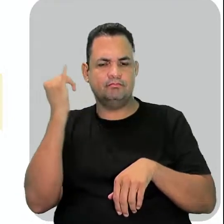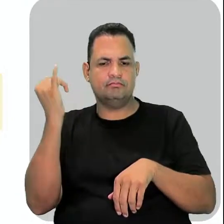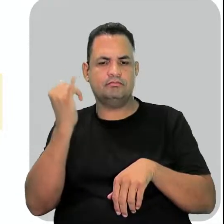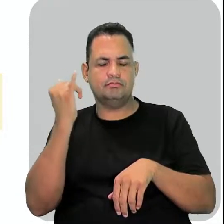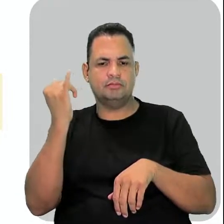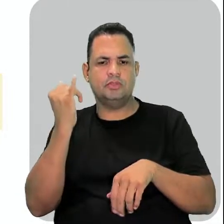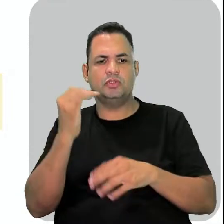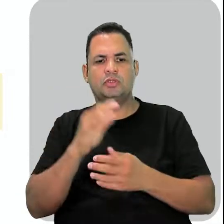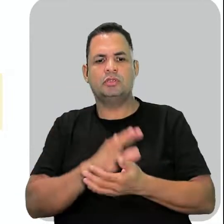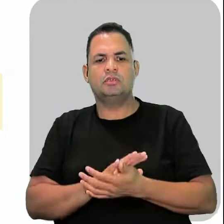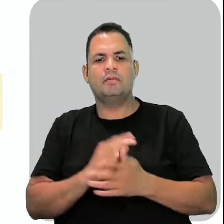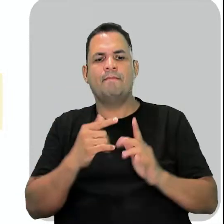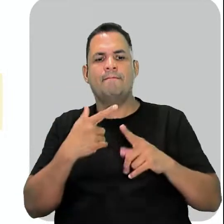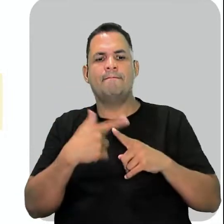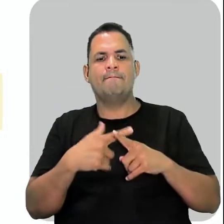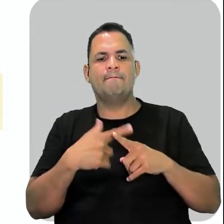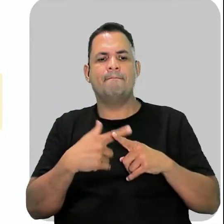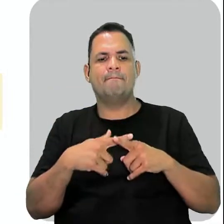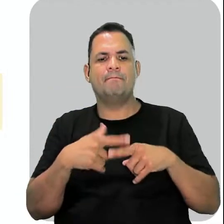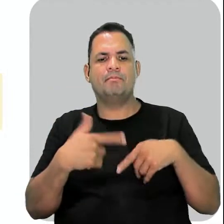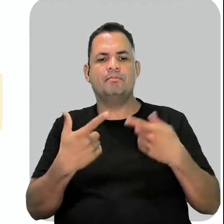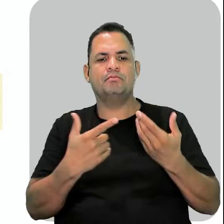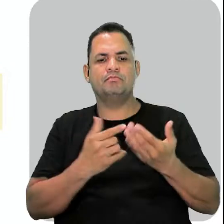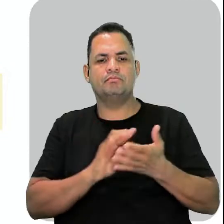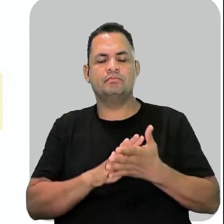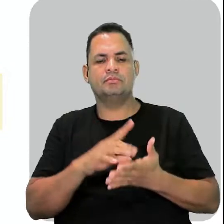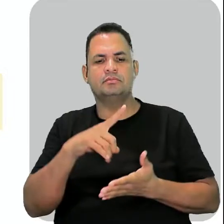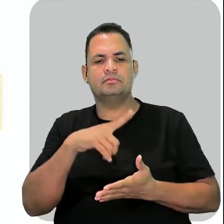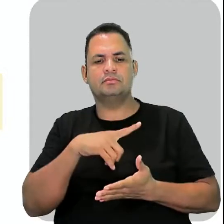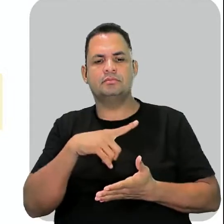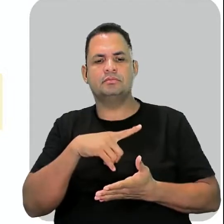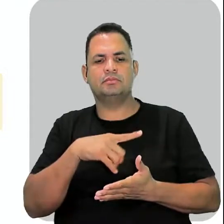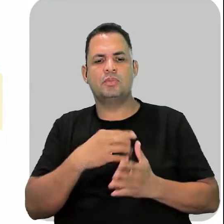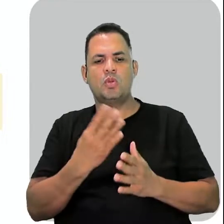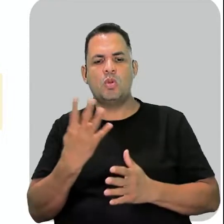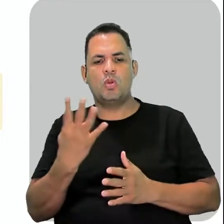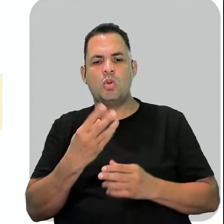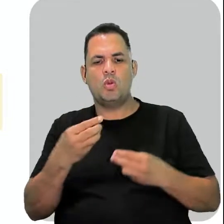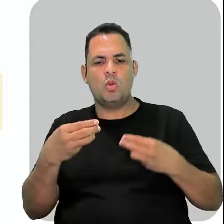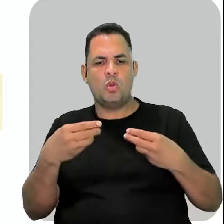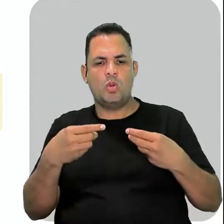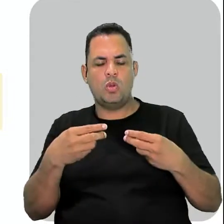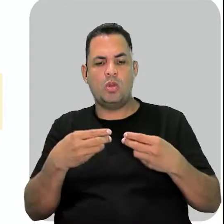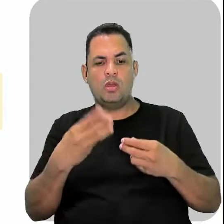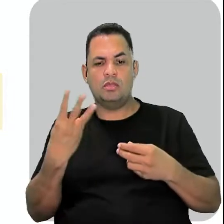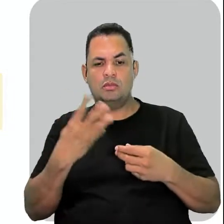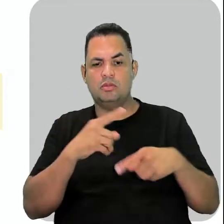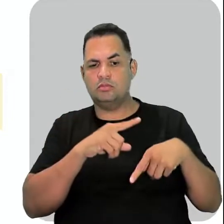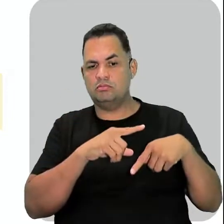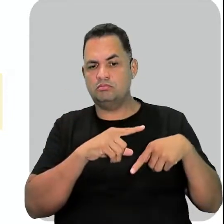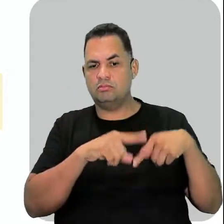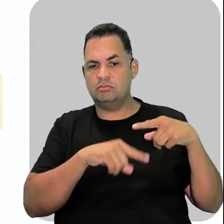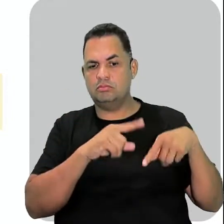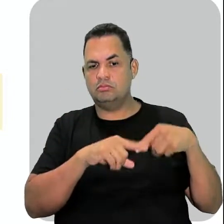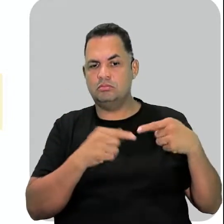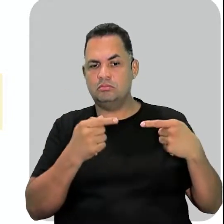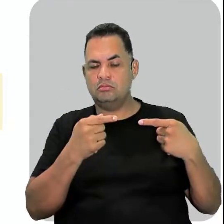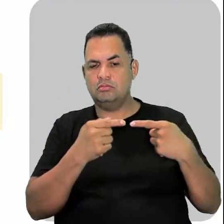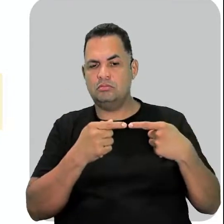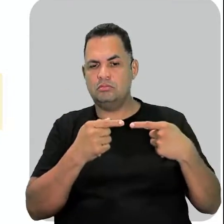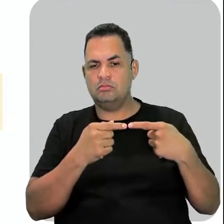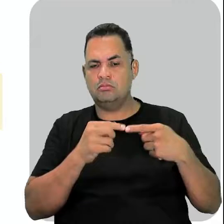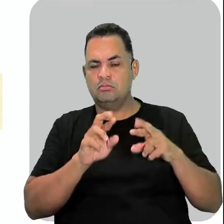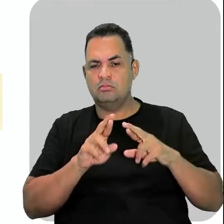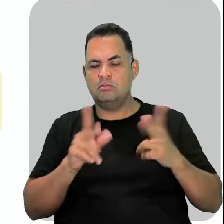isomeria óptica. Por quê? Porque ele tem que ter os seus 4 ligantes diferentes. Se ele tem que ter